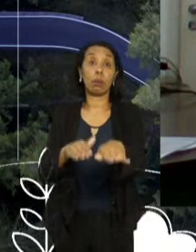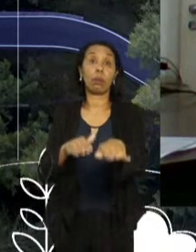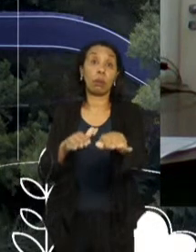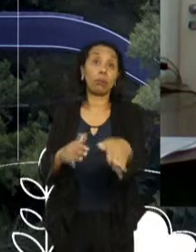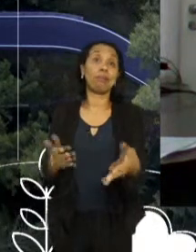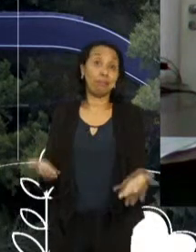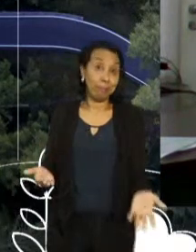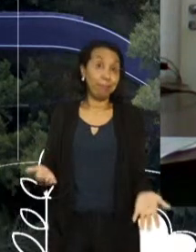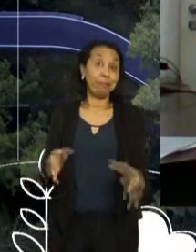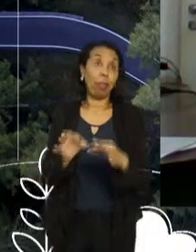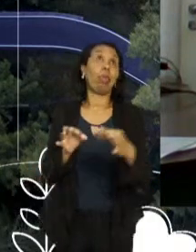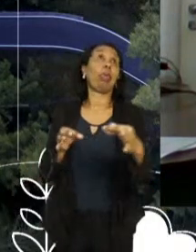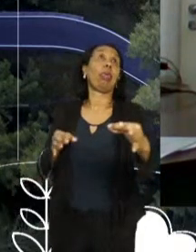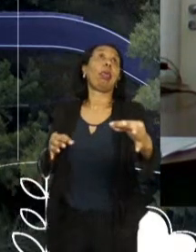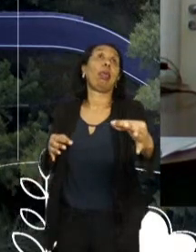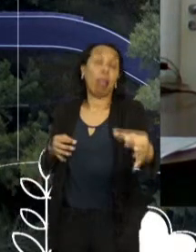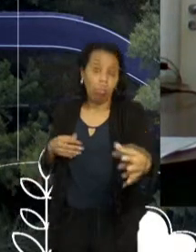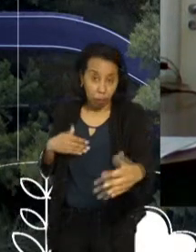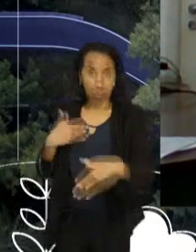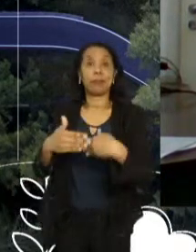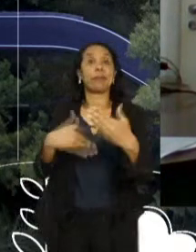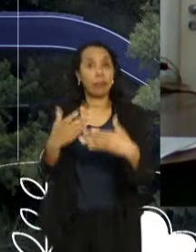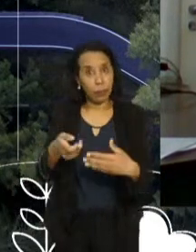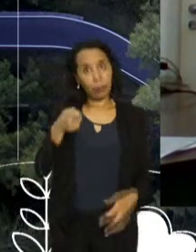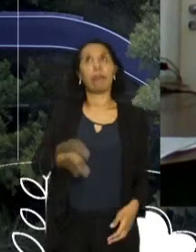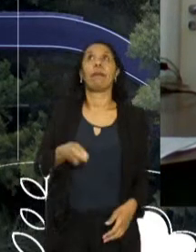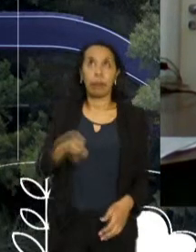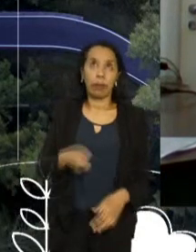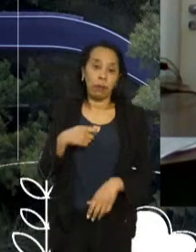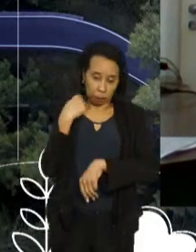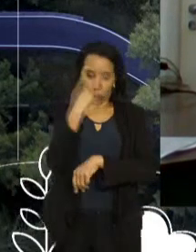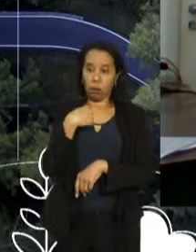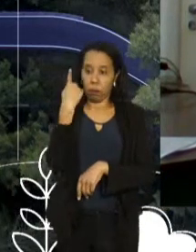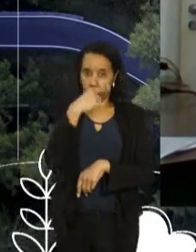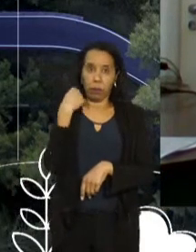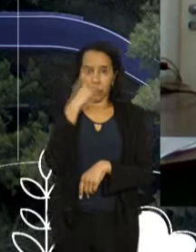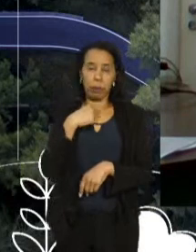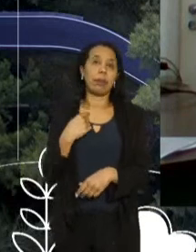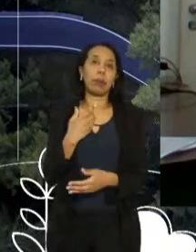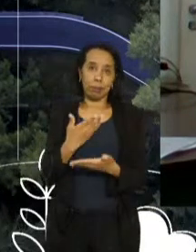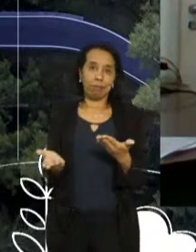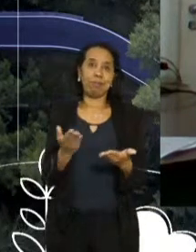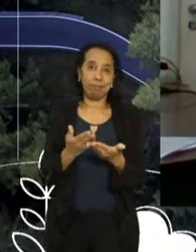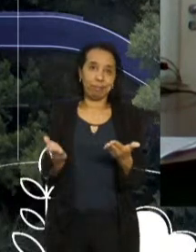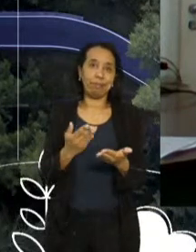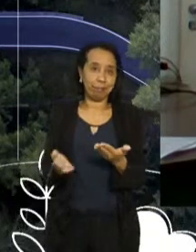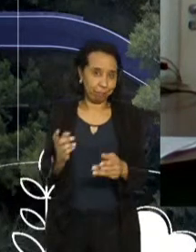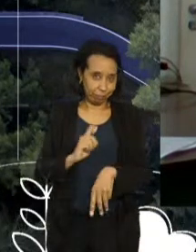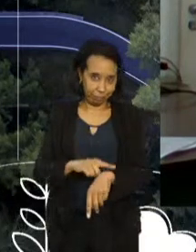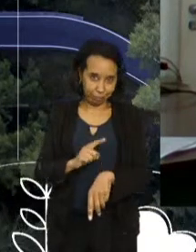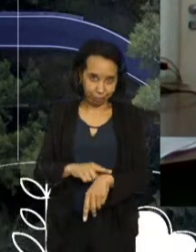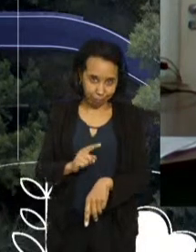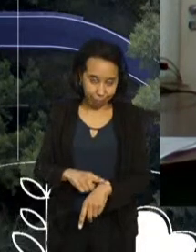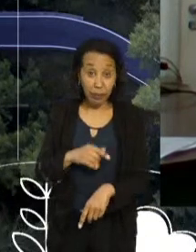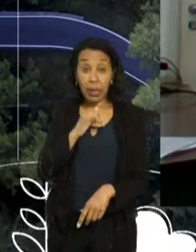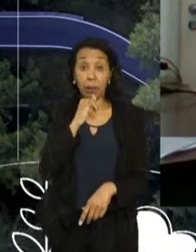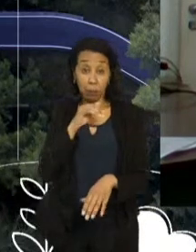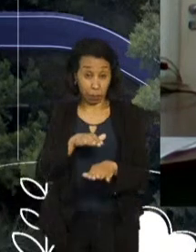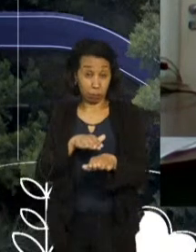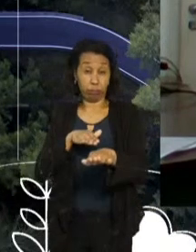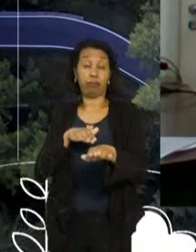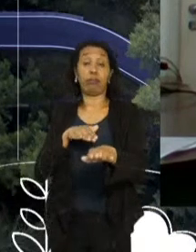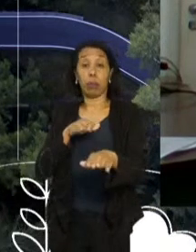congestionamento interminável que nos obriga a ficar horas circundado por canos de escapamento. Então, por exemplo, você está numa